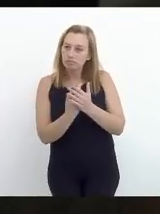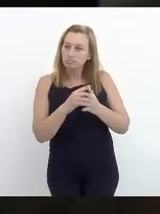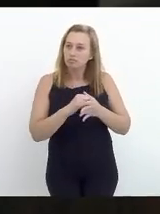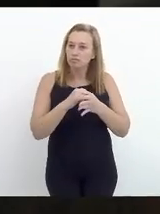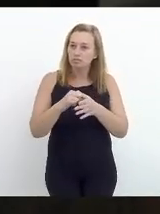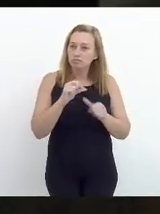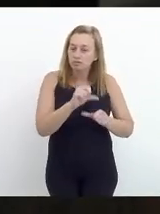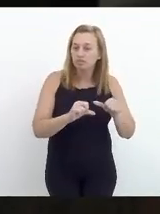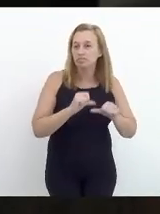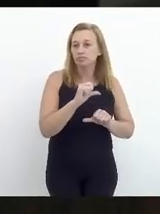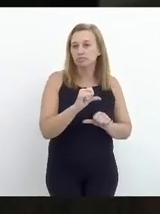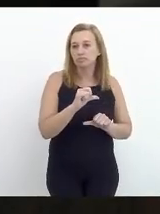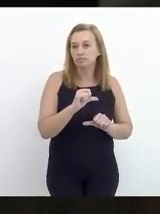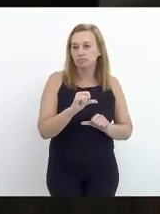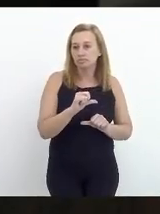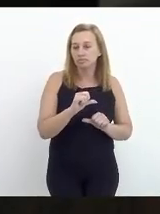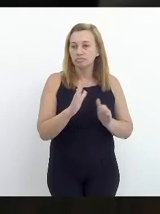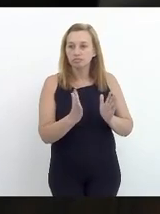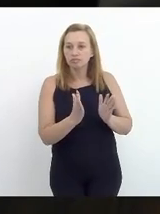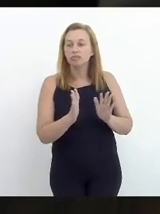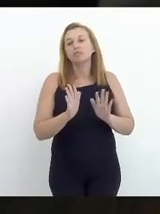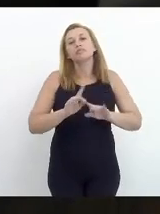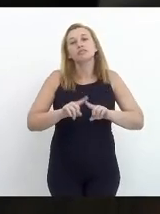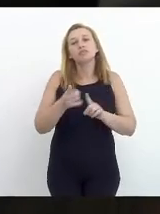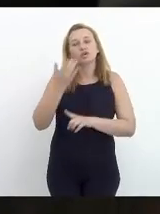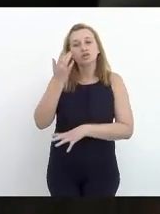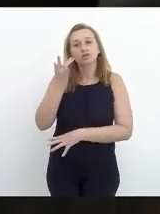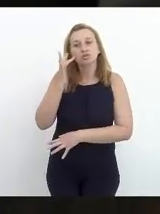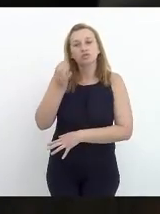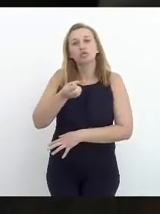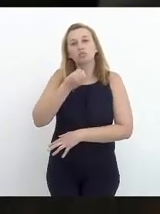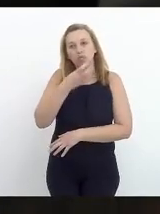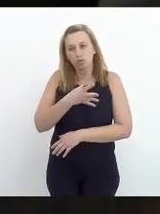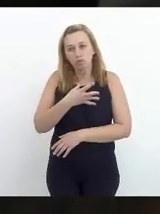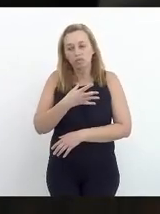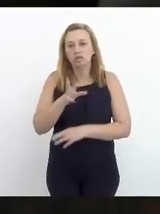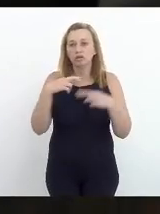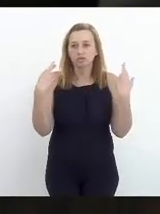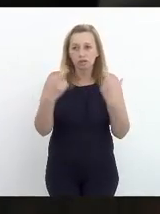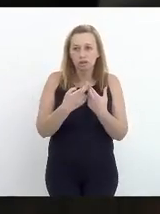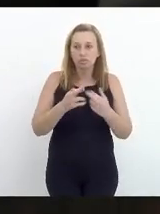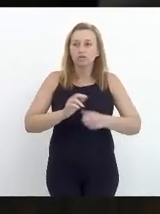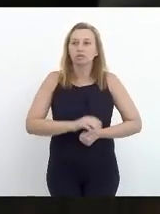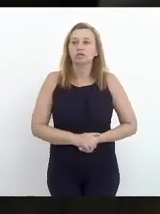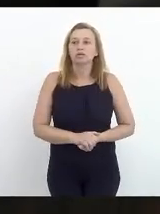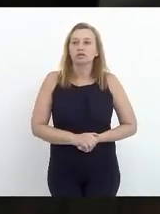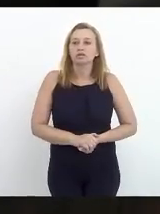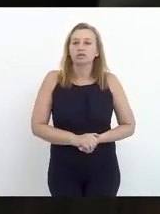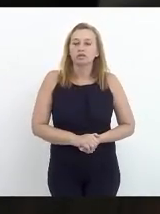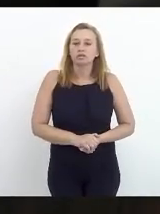mudar algo. Mas eu acho que foi muito proveitosa a reunião e a gente